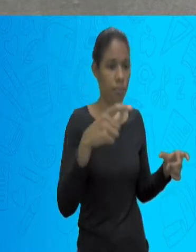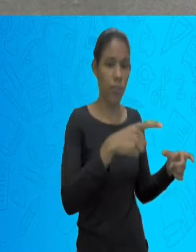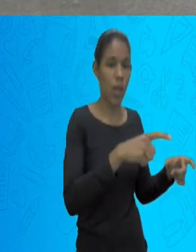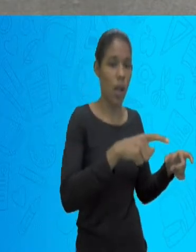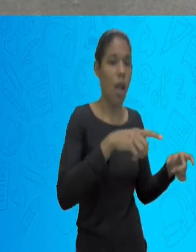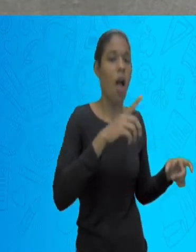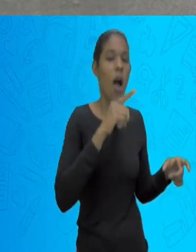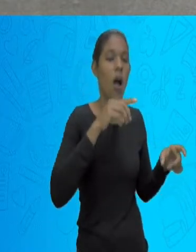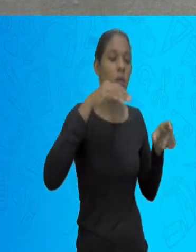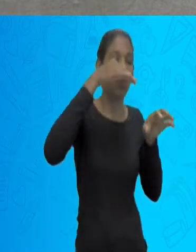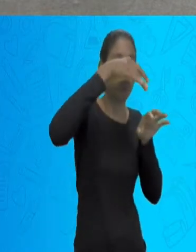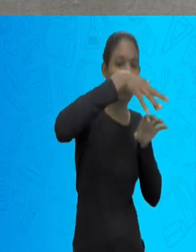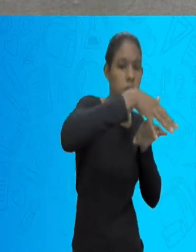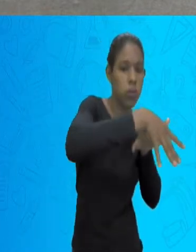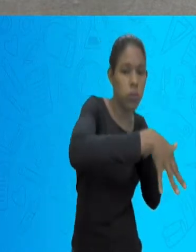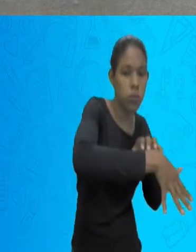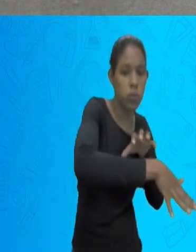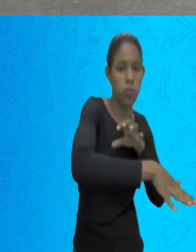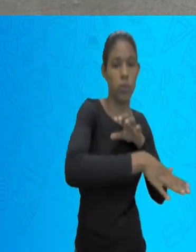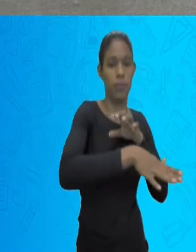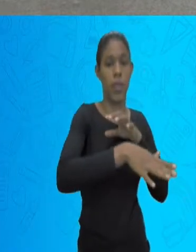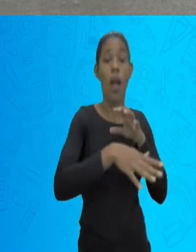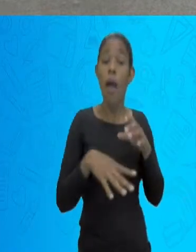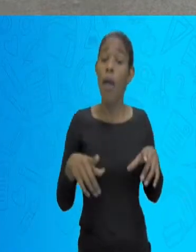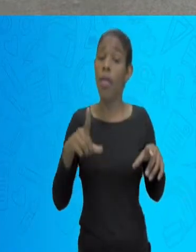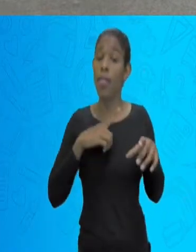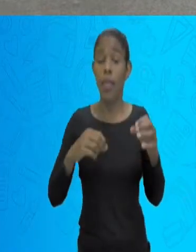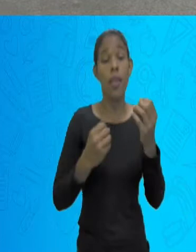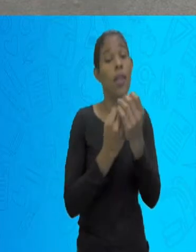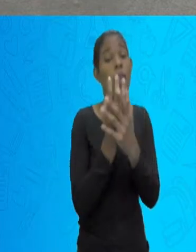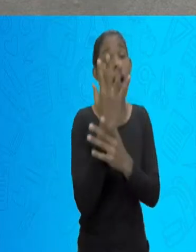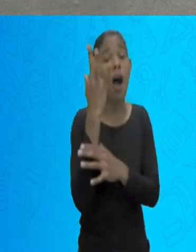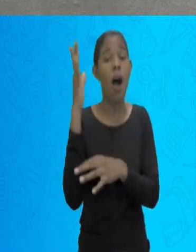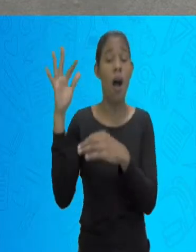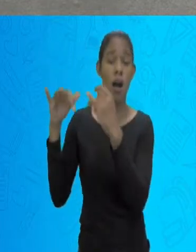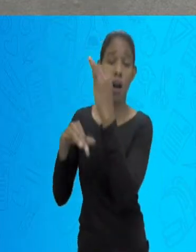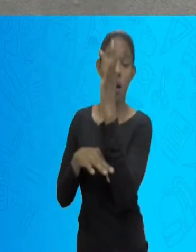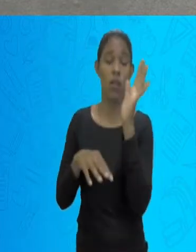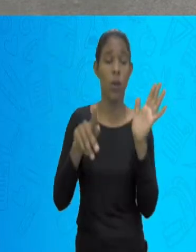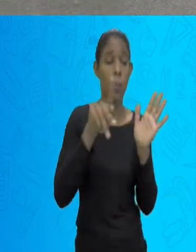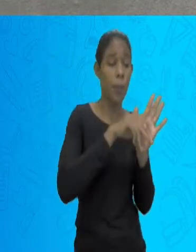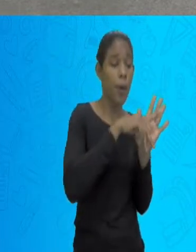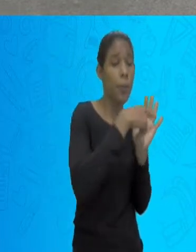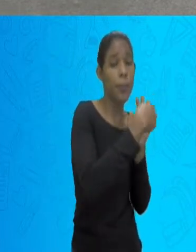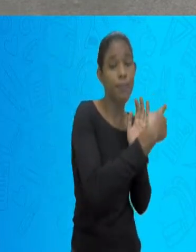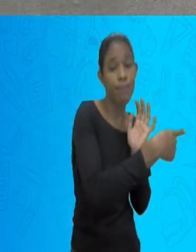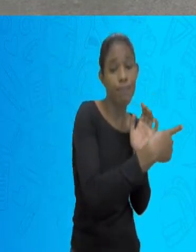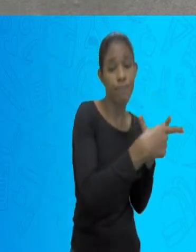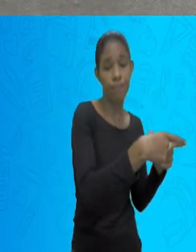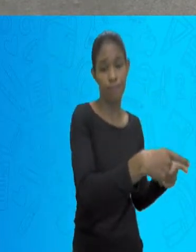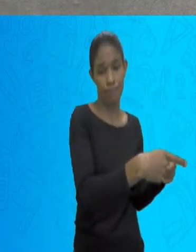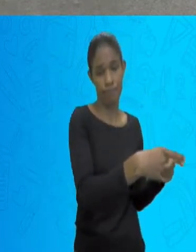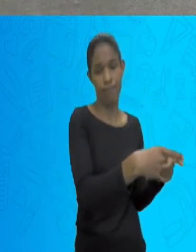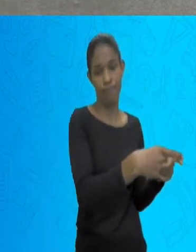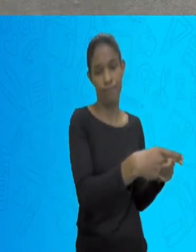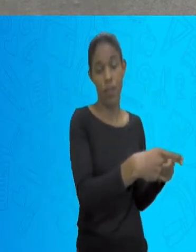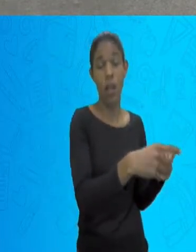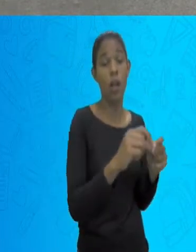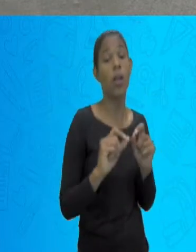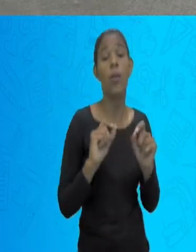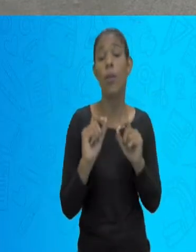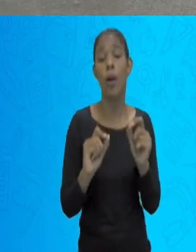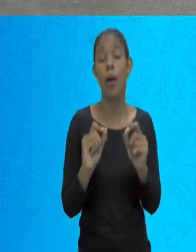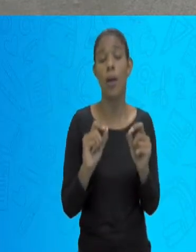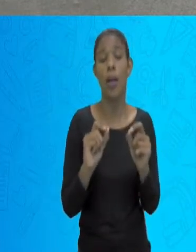uma vegetação típica da cachoeira. São vegetações mais densas também para proteger essa